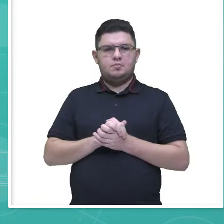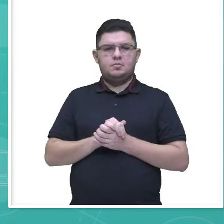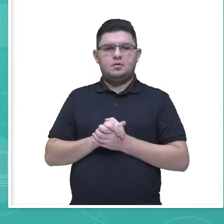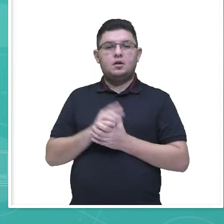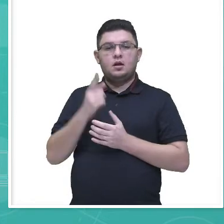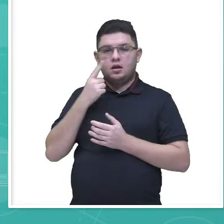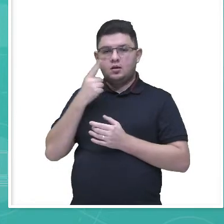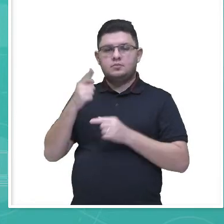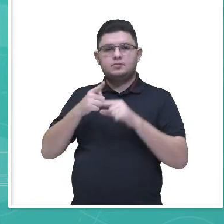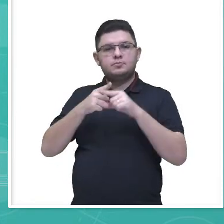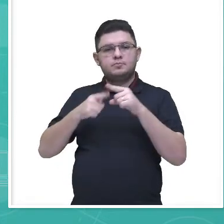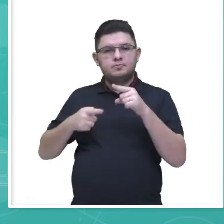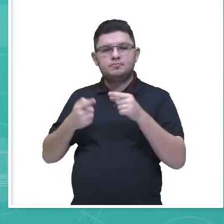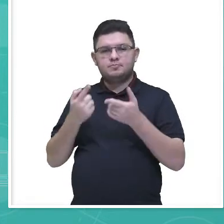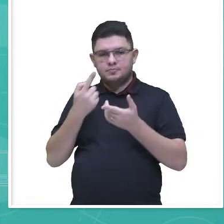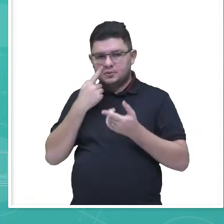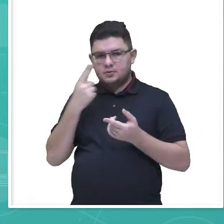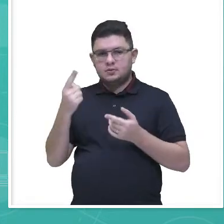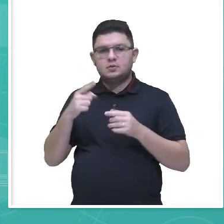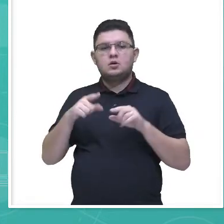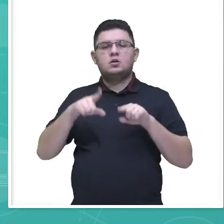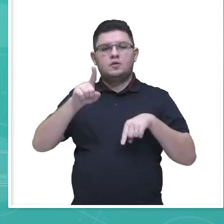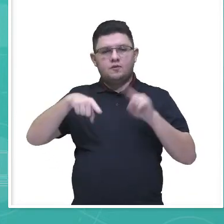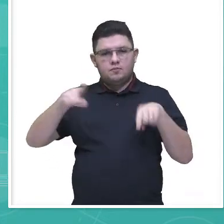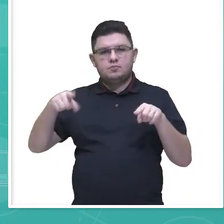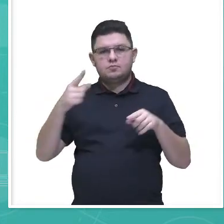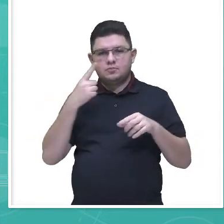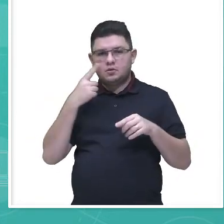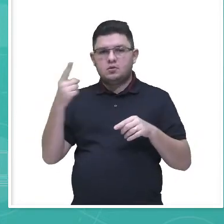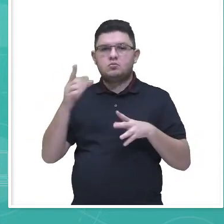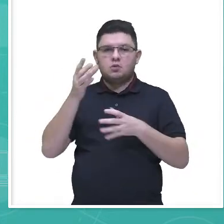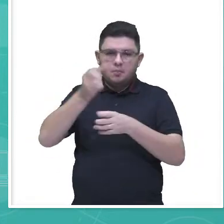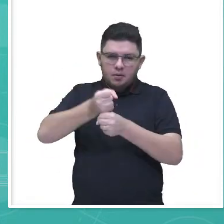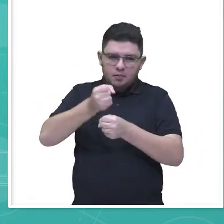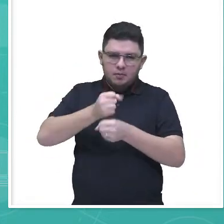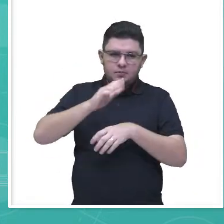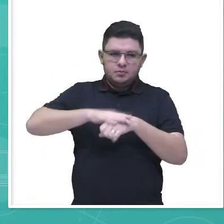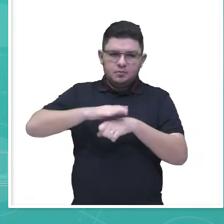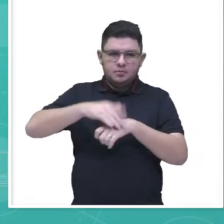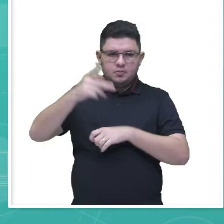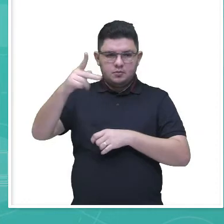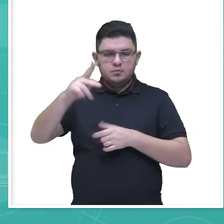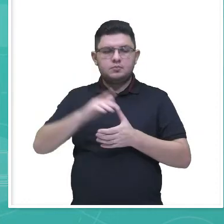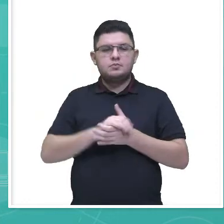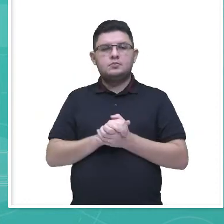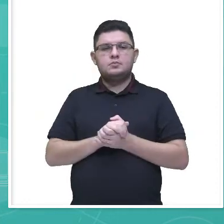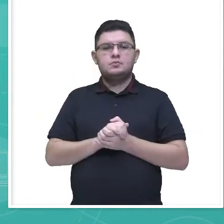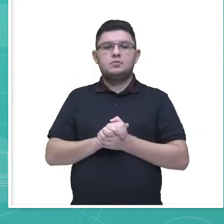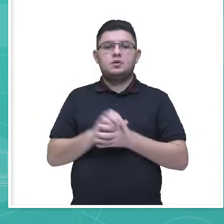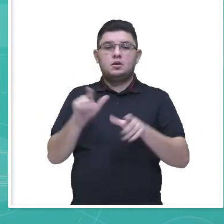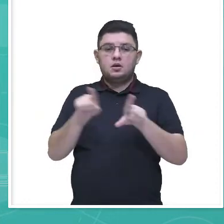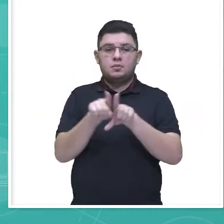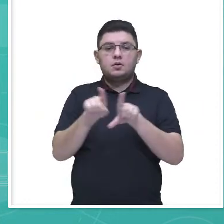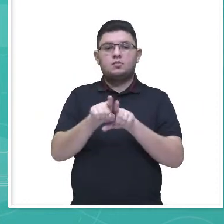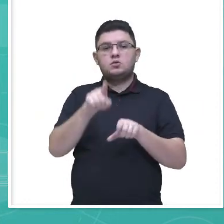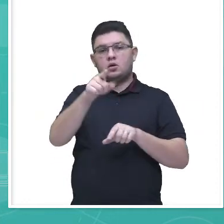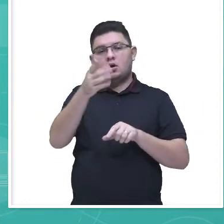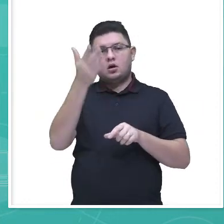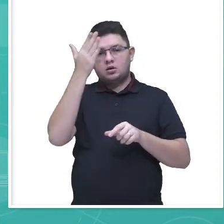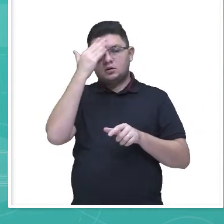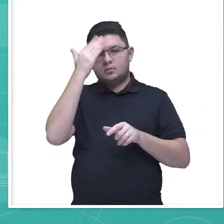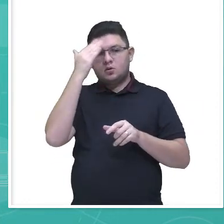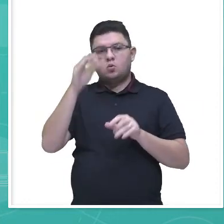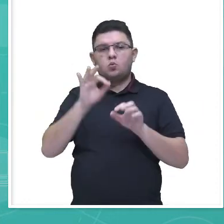vai utilizando as variações como a gente está observando. Tá? A mesma coisa também quando você quer encontrar